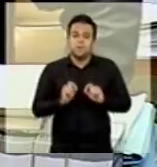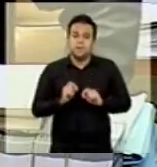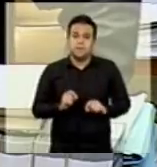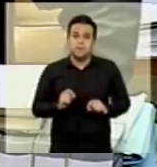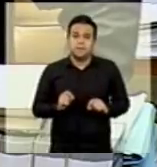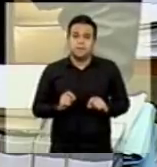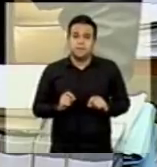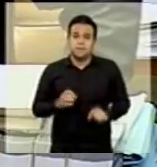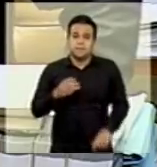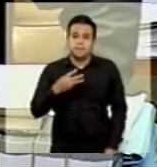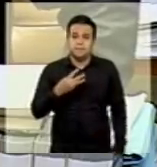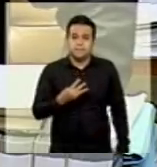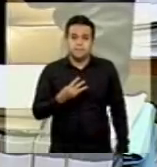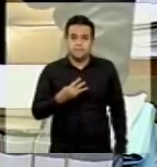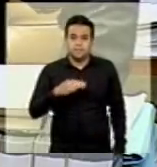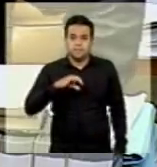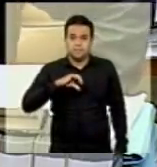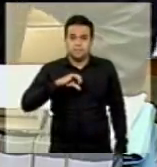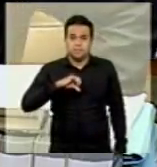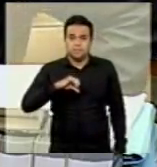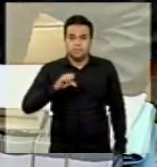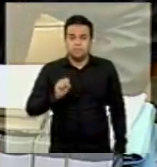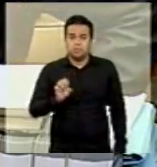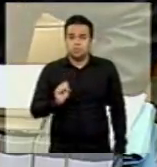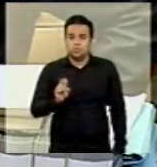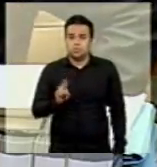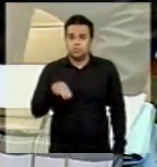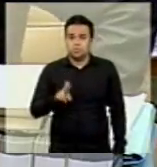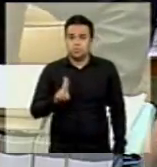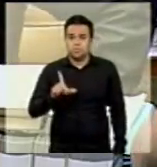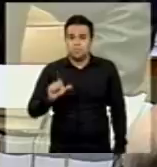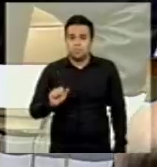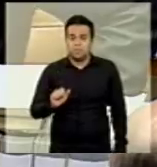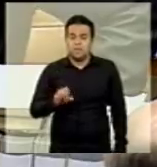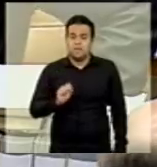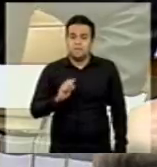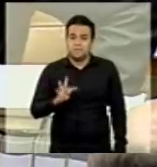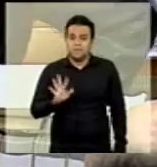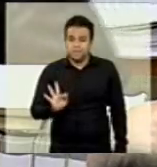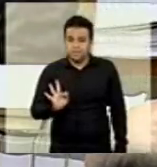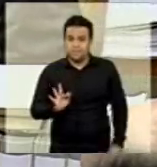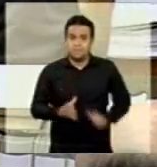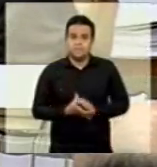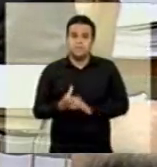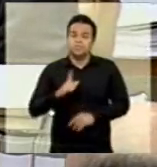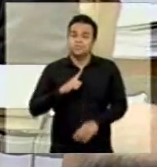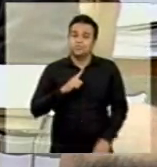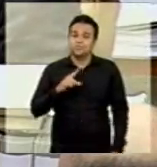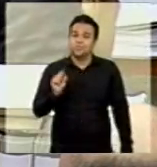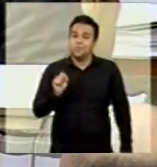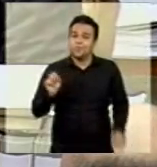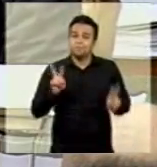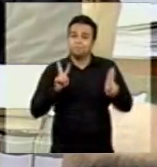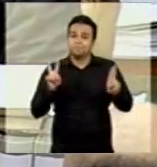súmula 398. A súmula 398 do Supremo Tribunal Federal tinha o seguinte